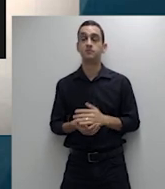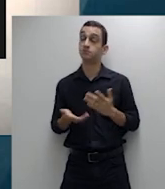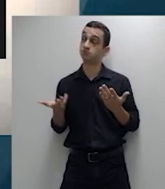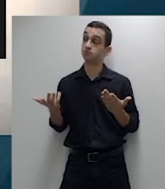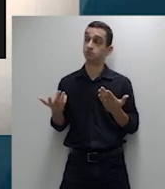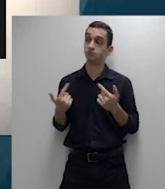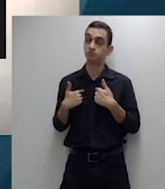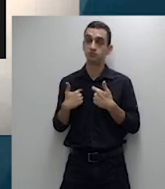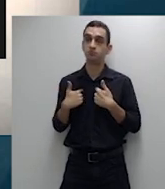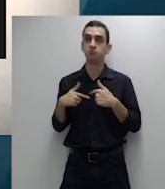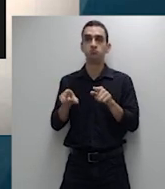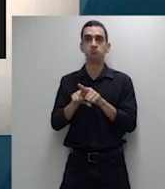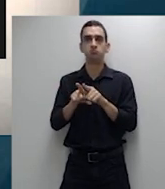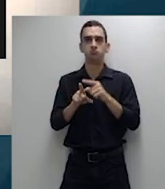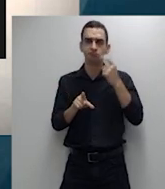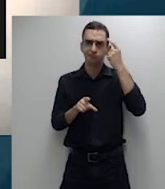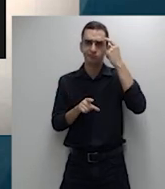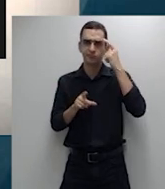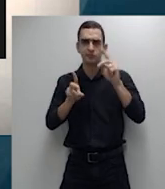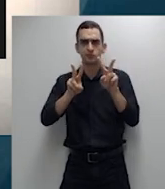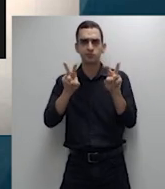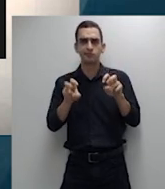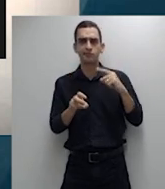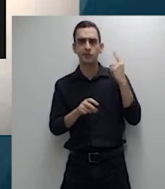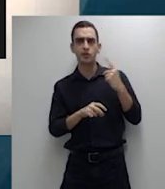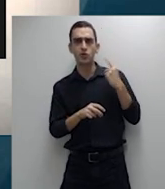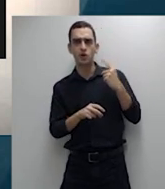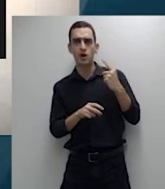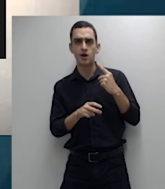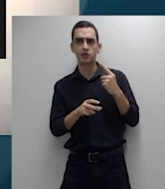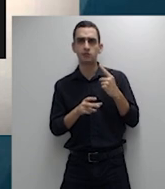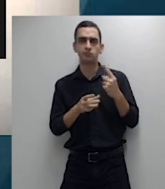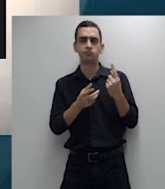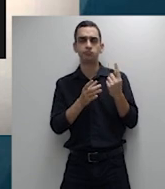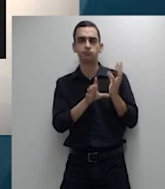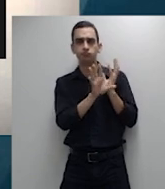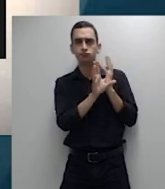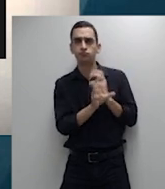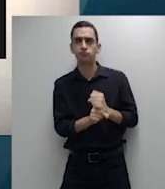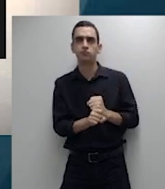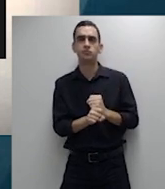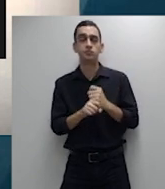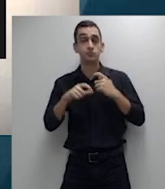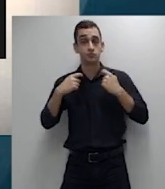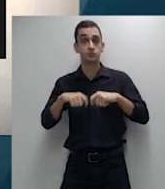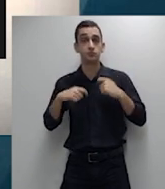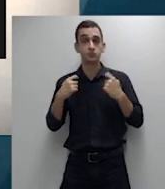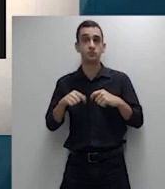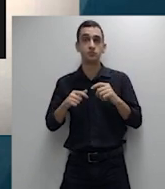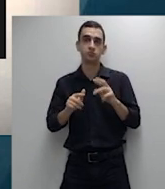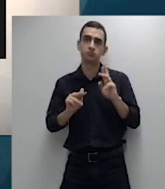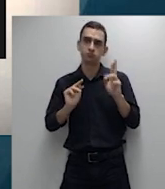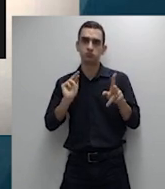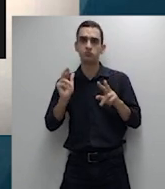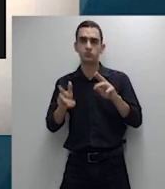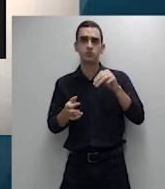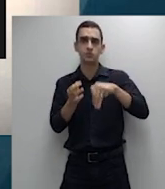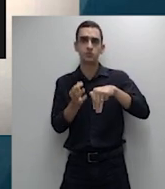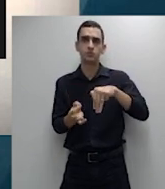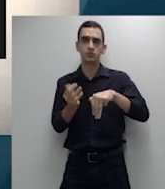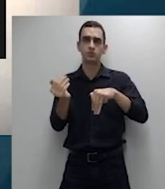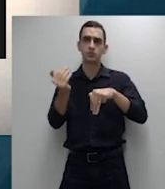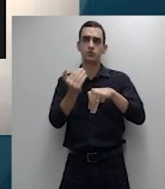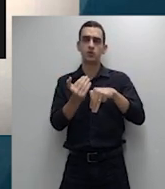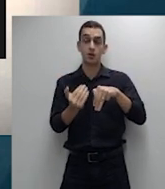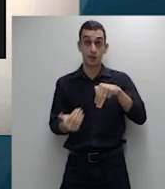penso também que essa questão dos honorários deveria ser colocada É nisso que na conta pra eu queria saber se você disse